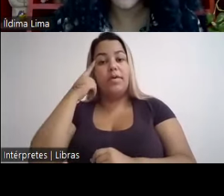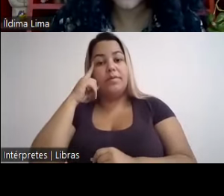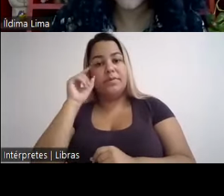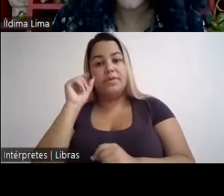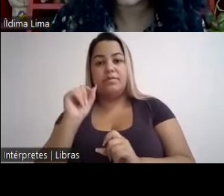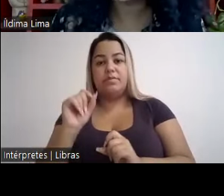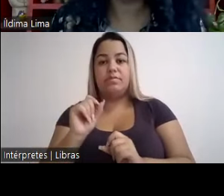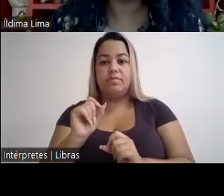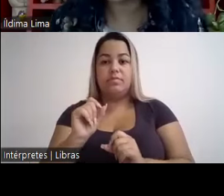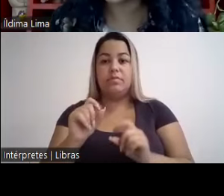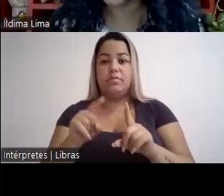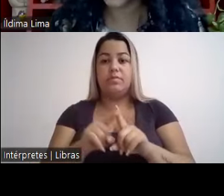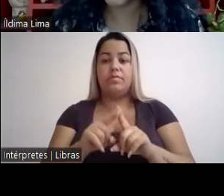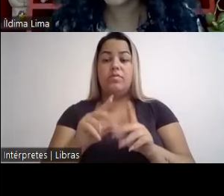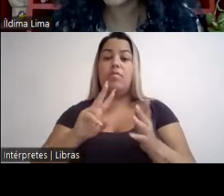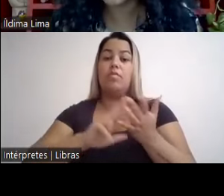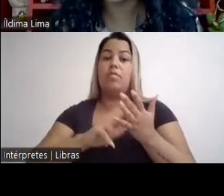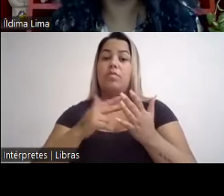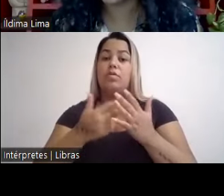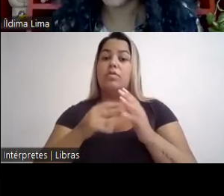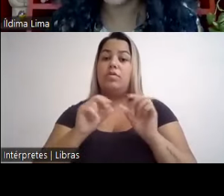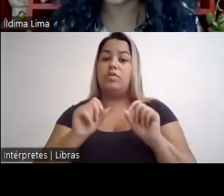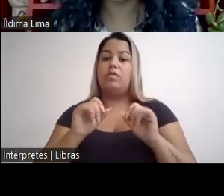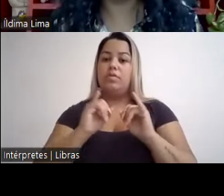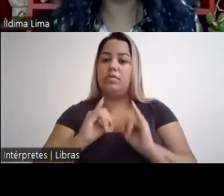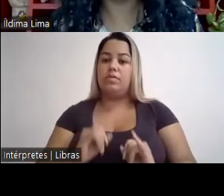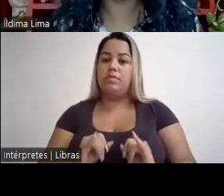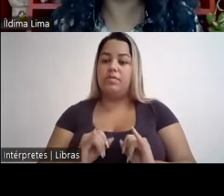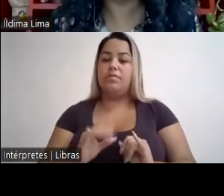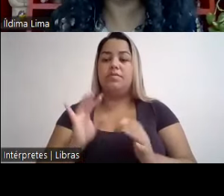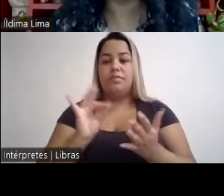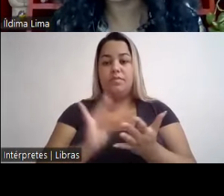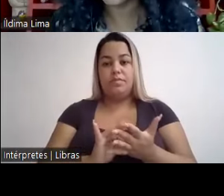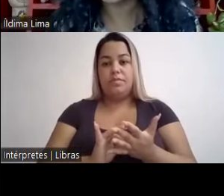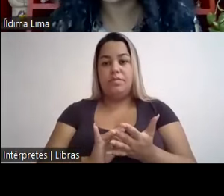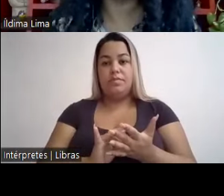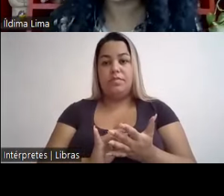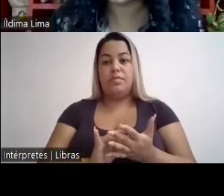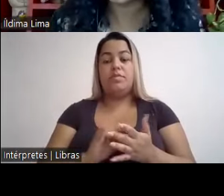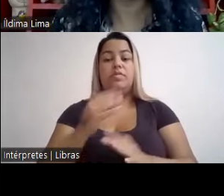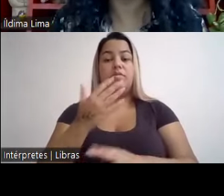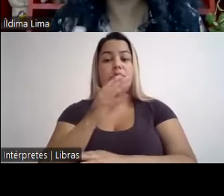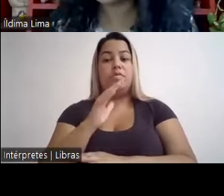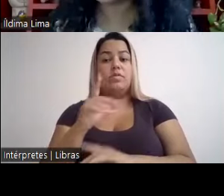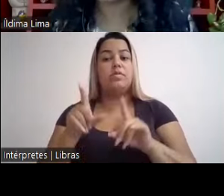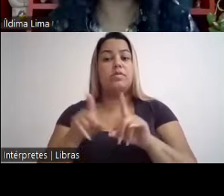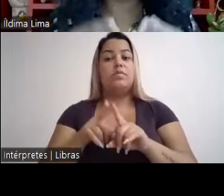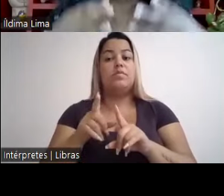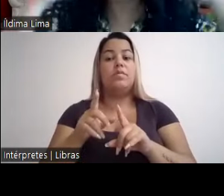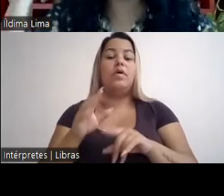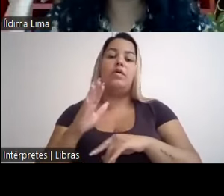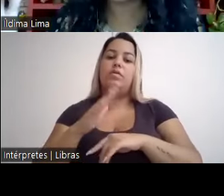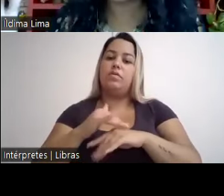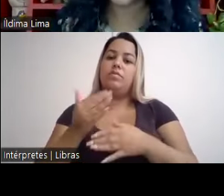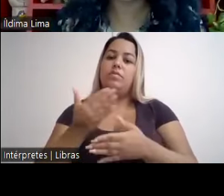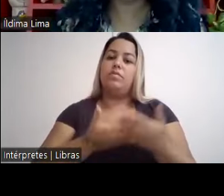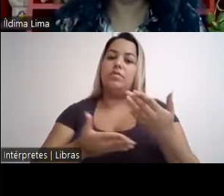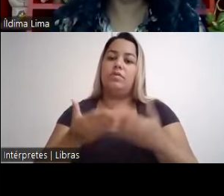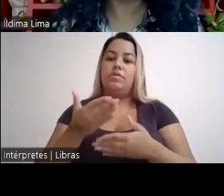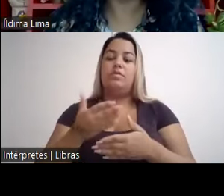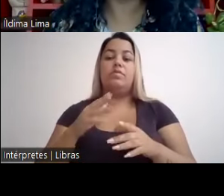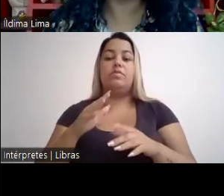eu penso, traduzir isso em imagens, obviamente, num campo também da intuição, da sensibilidade, não da